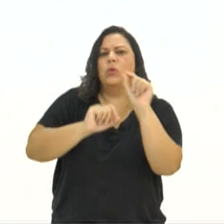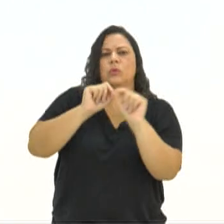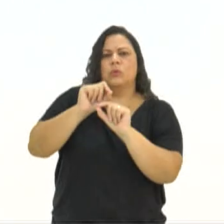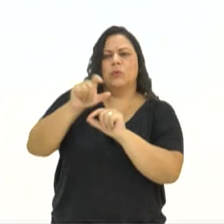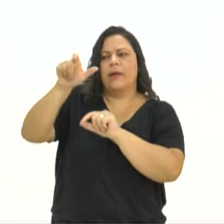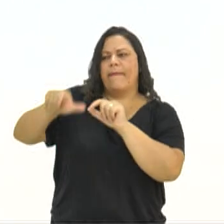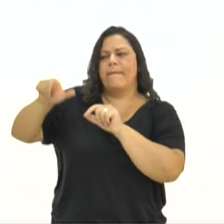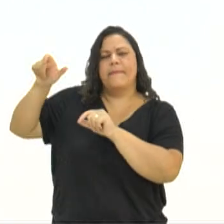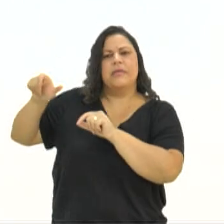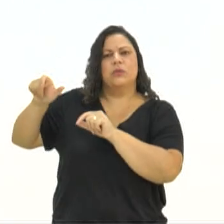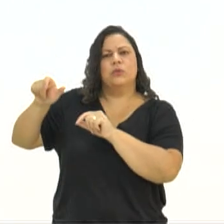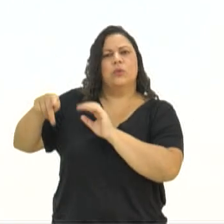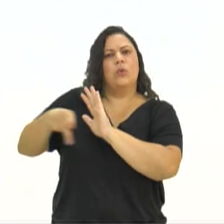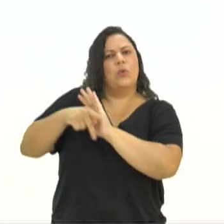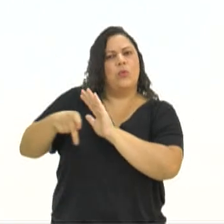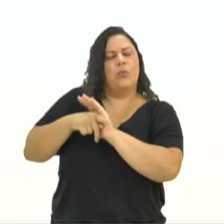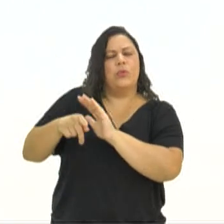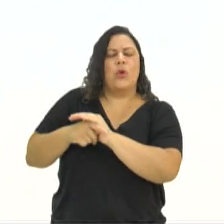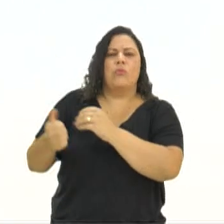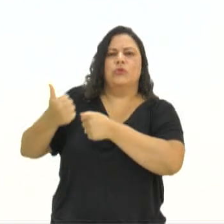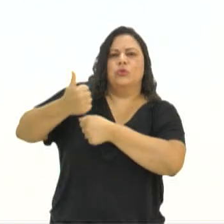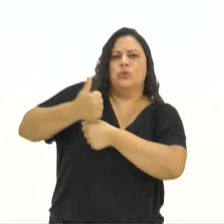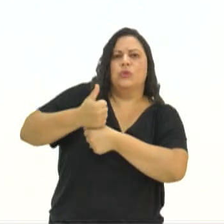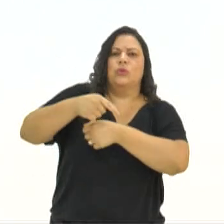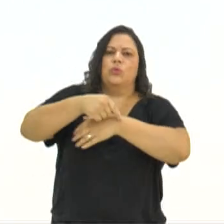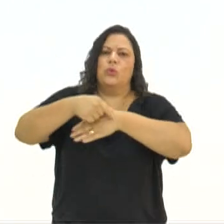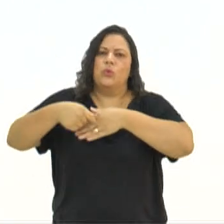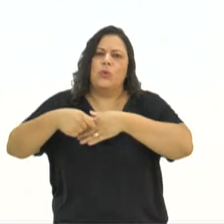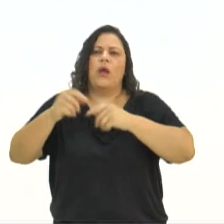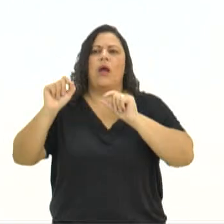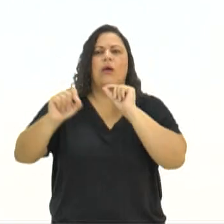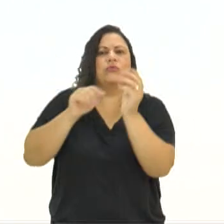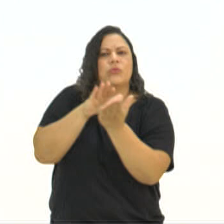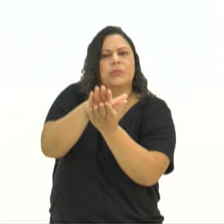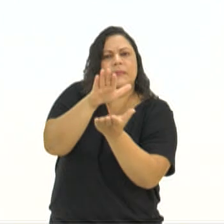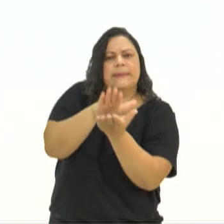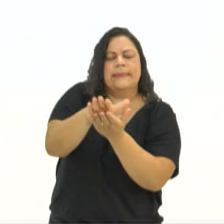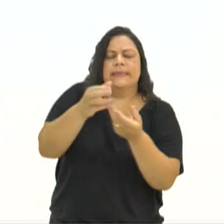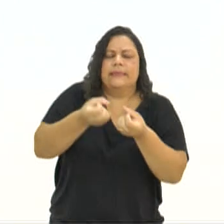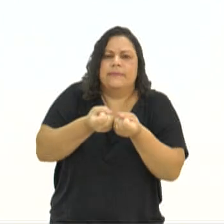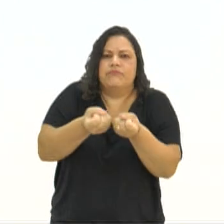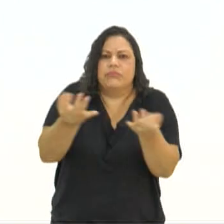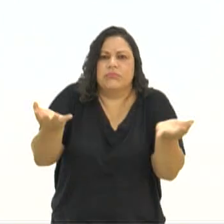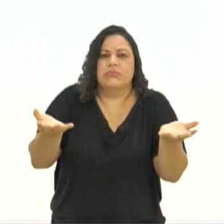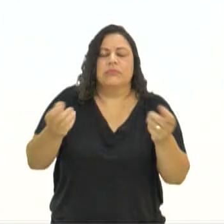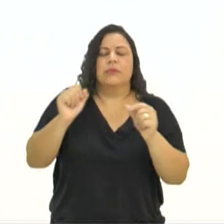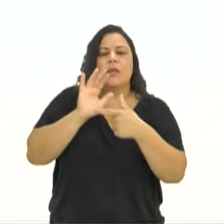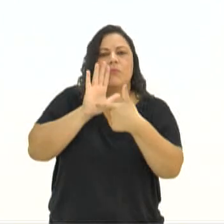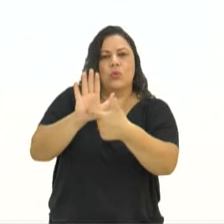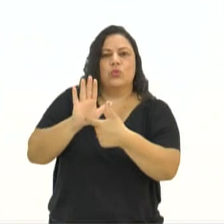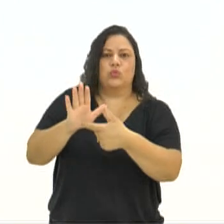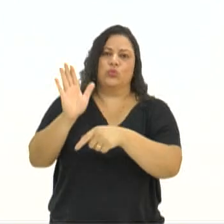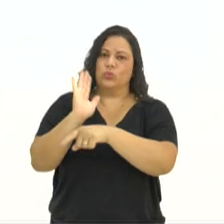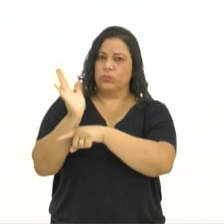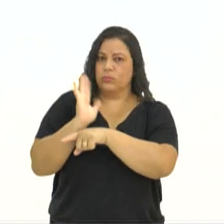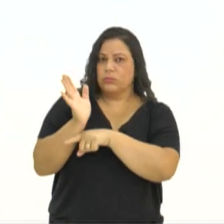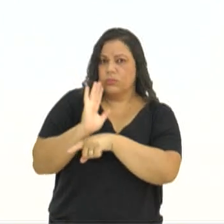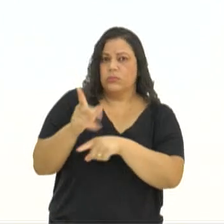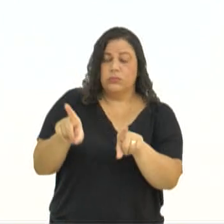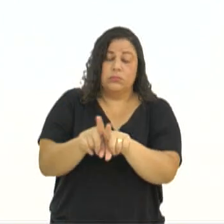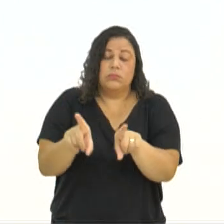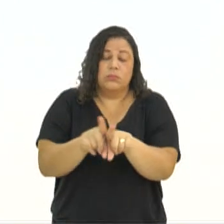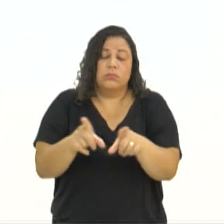pessoas que produziram ou qual foi a empresa que produziu e distribuiu esse filme. E la fecha de